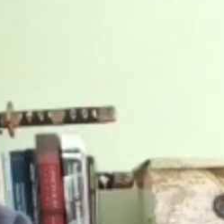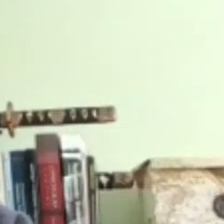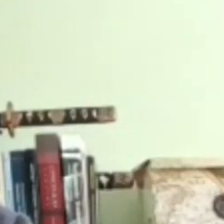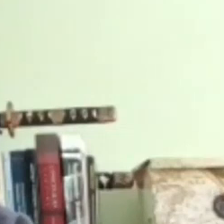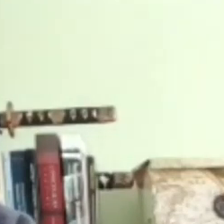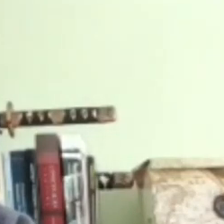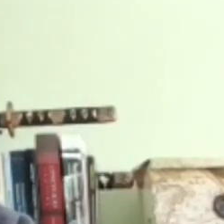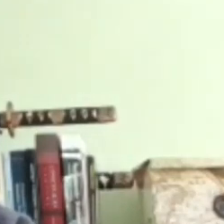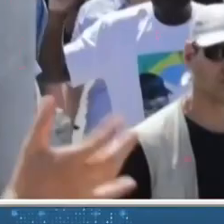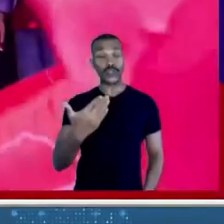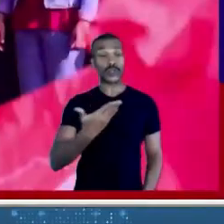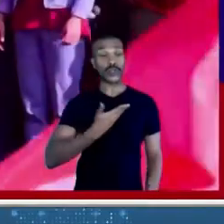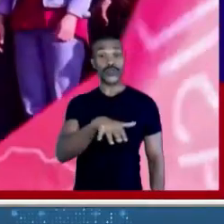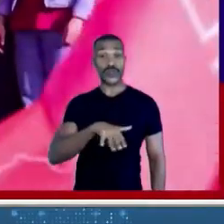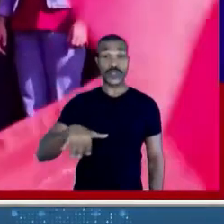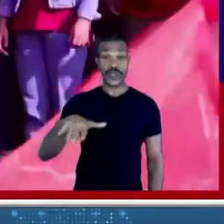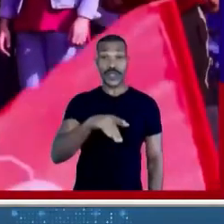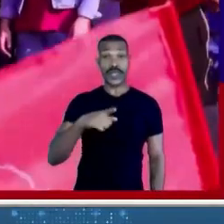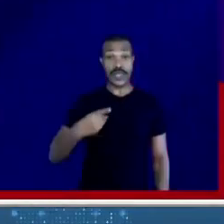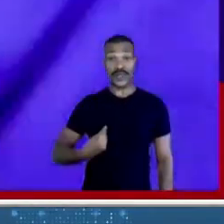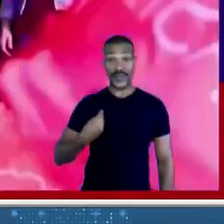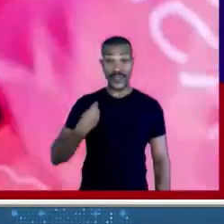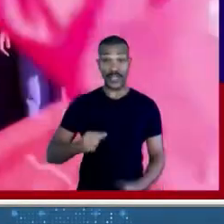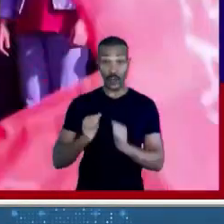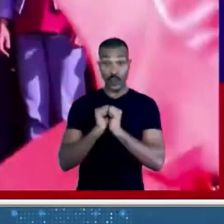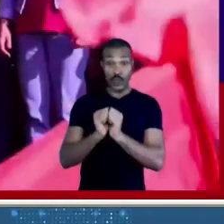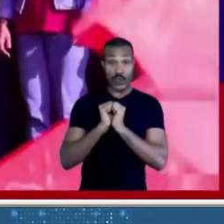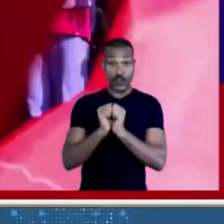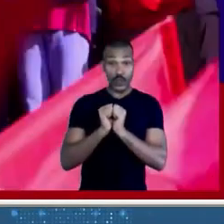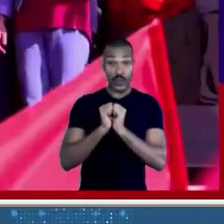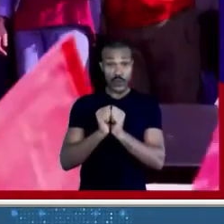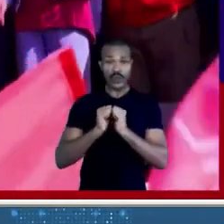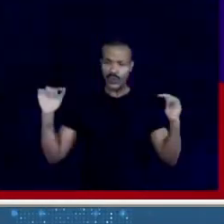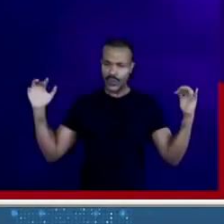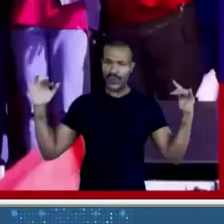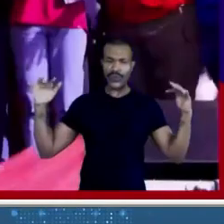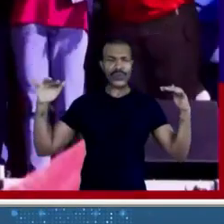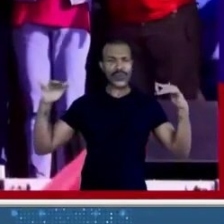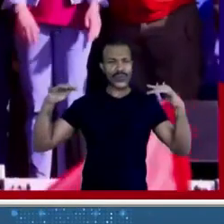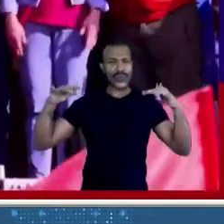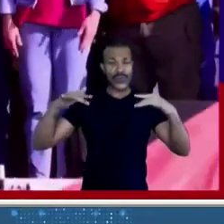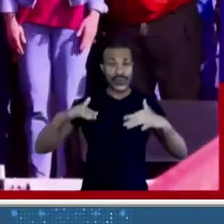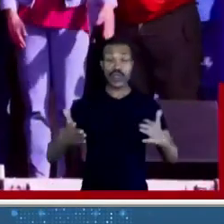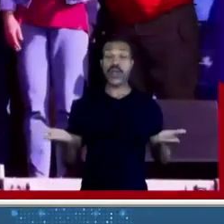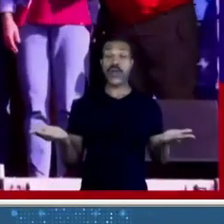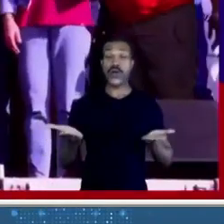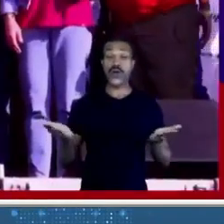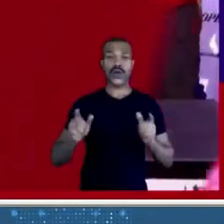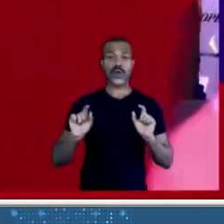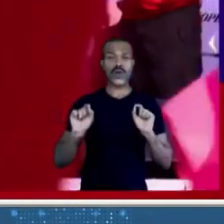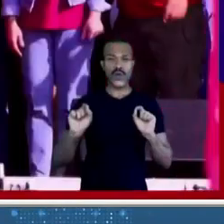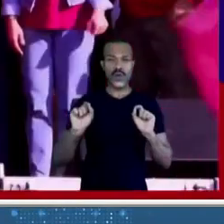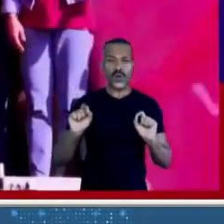intensamente o eleitorado em todas as regiões do país, e a TV. As propagandas, né, os programas de TV, são muito bons